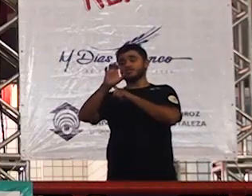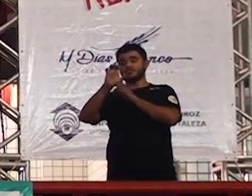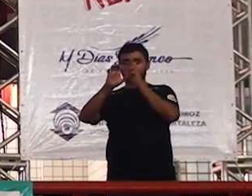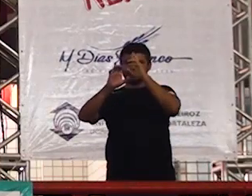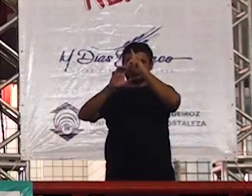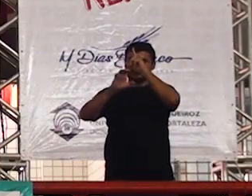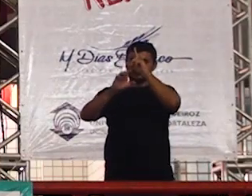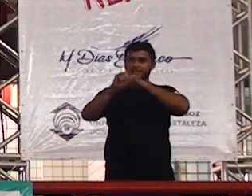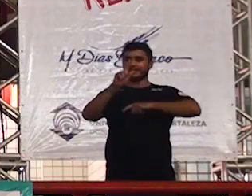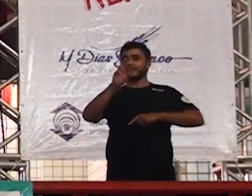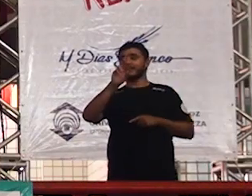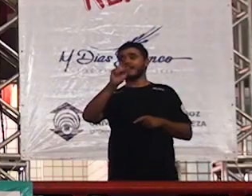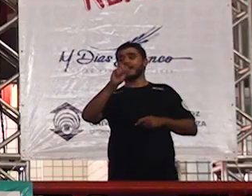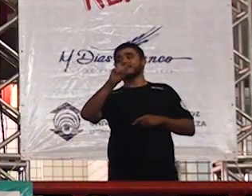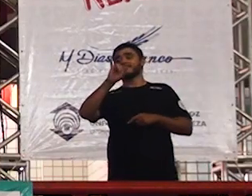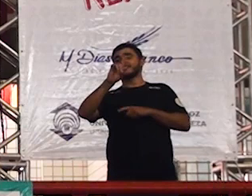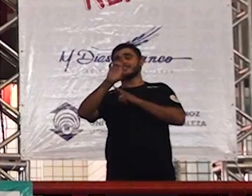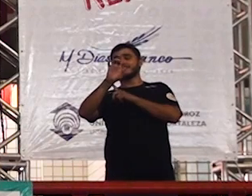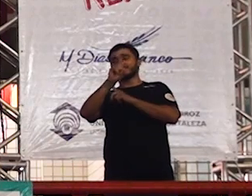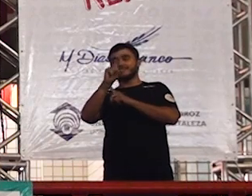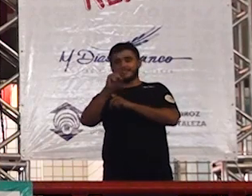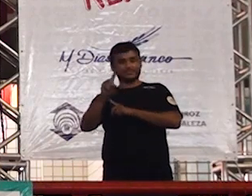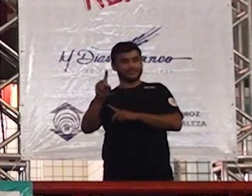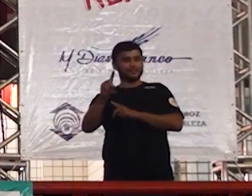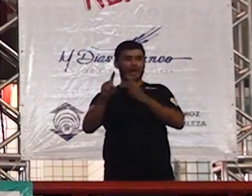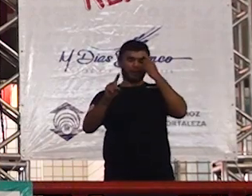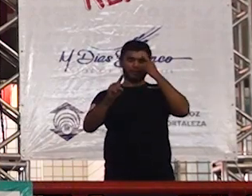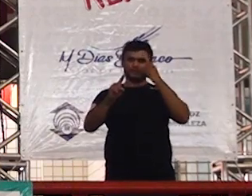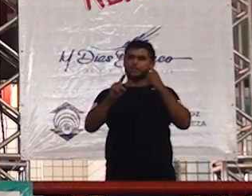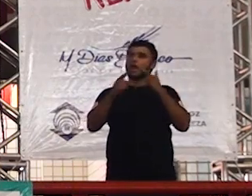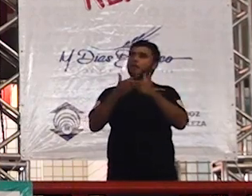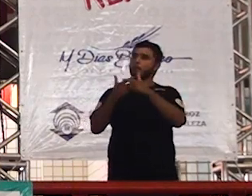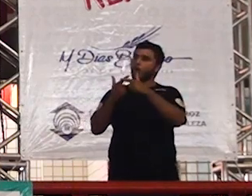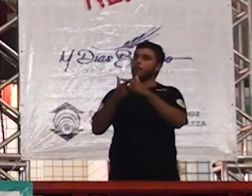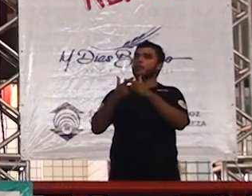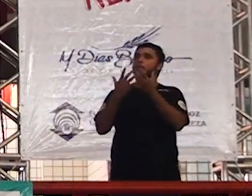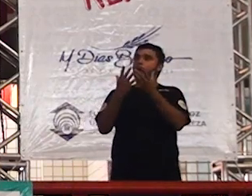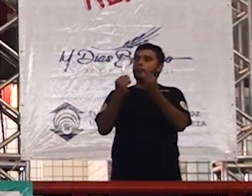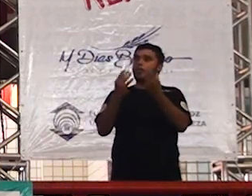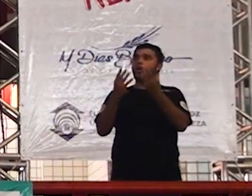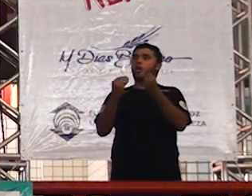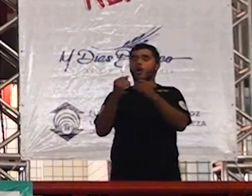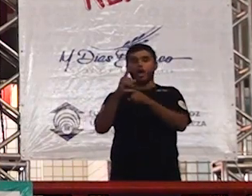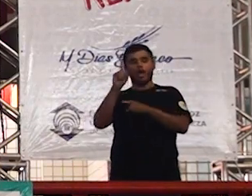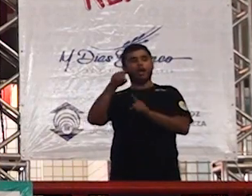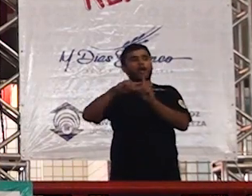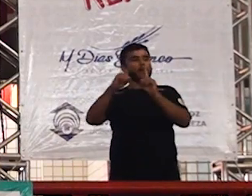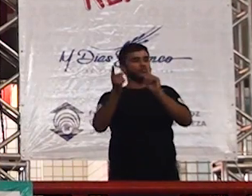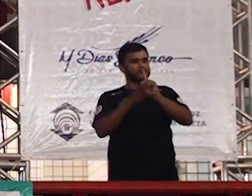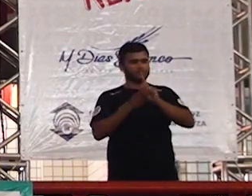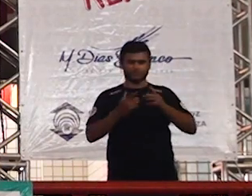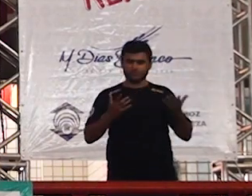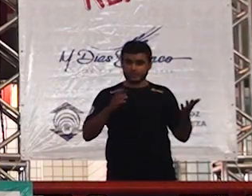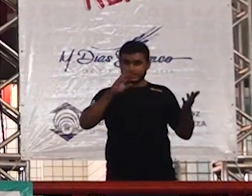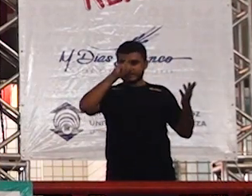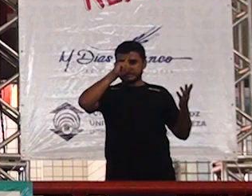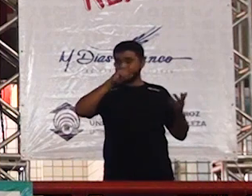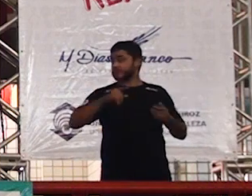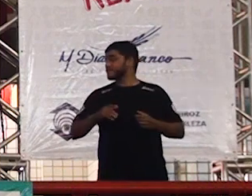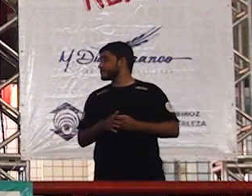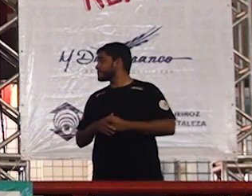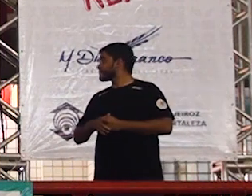É nervosismo, né? Talvez, na hora, né? Rapaz, a lista é grande. Olha aí, ó. Outro